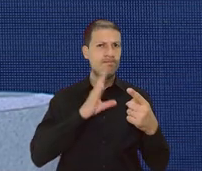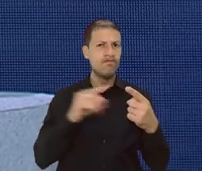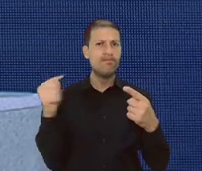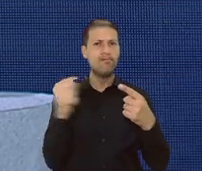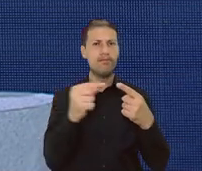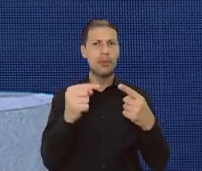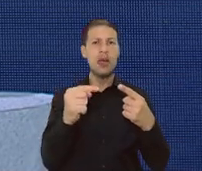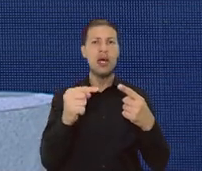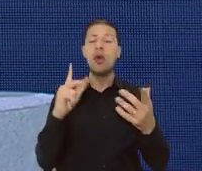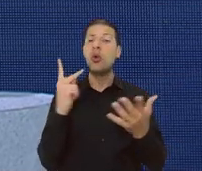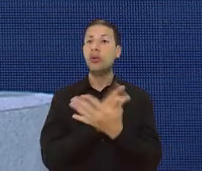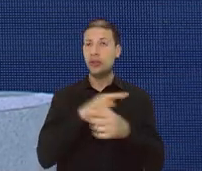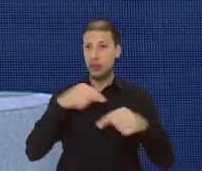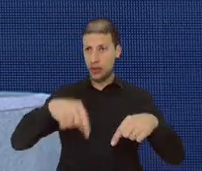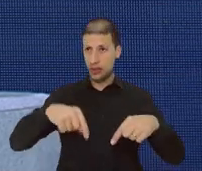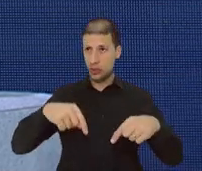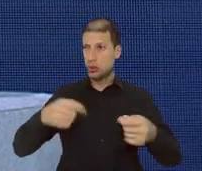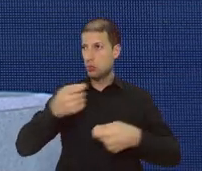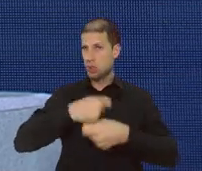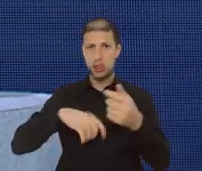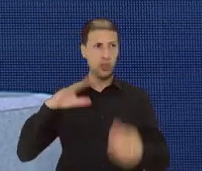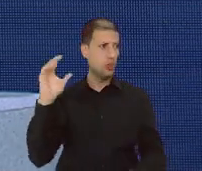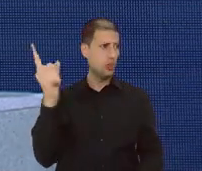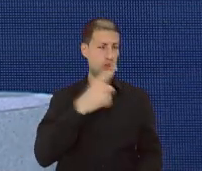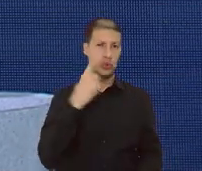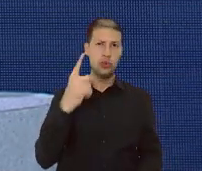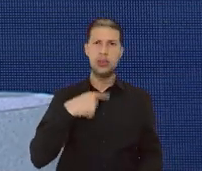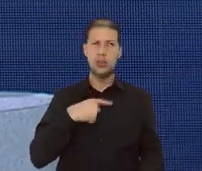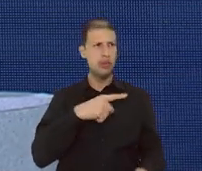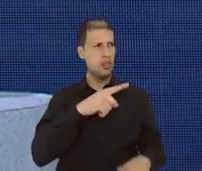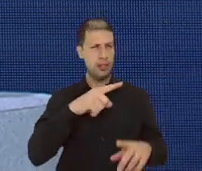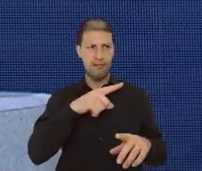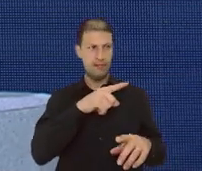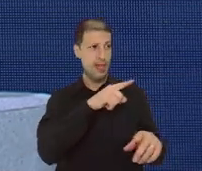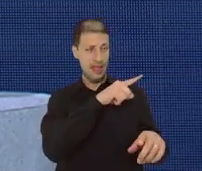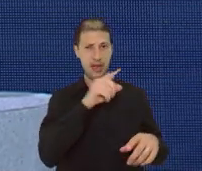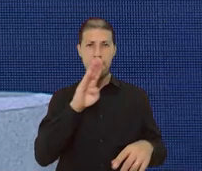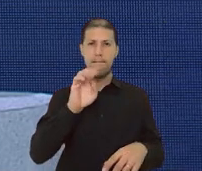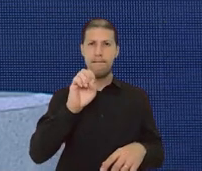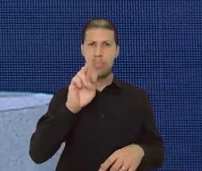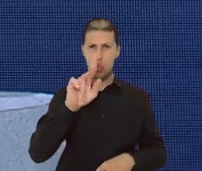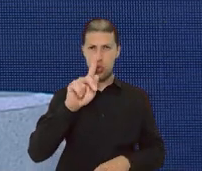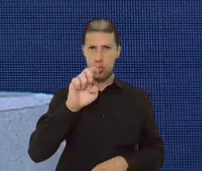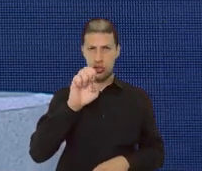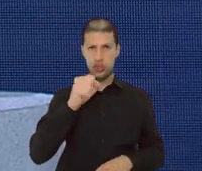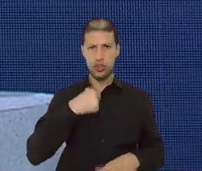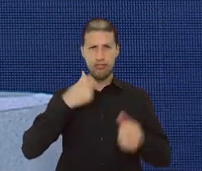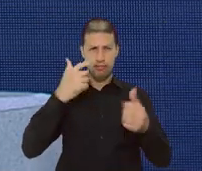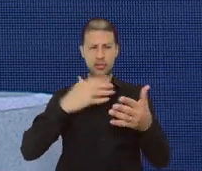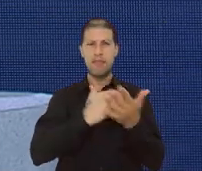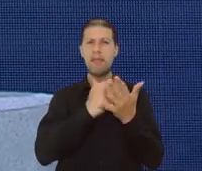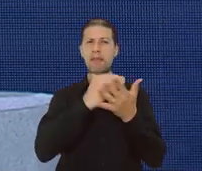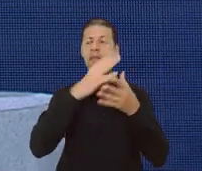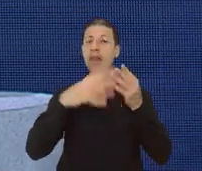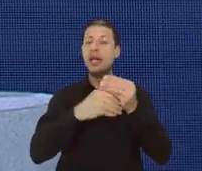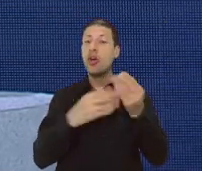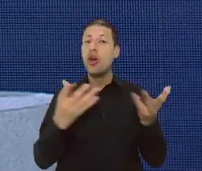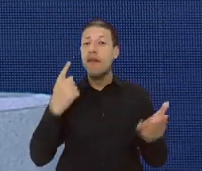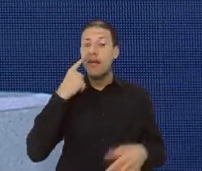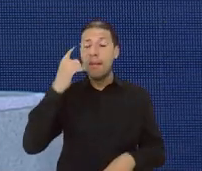acontece agora no mercado que adicionando um pouquinho que o Borges falou é que agora a gente vê felders também que viram